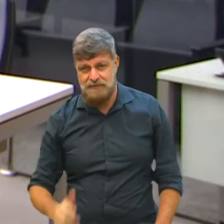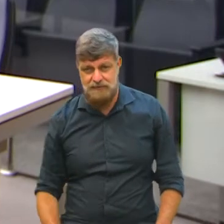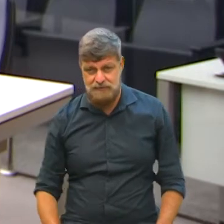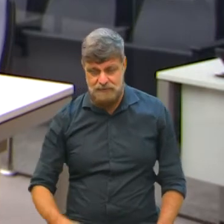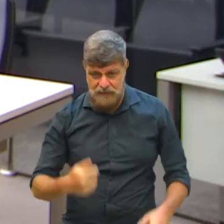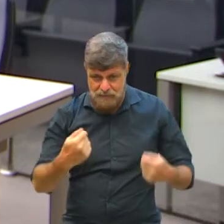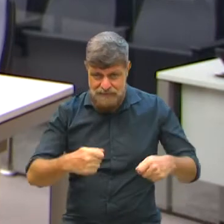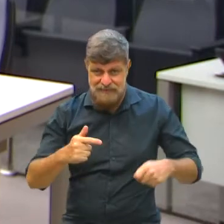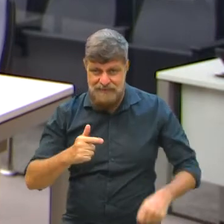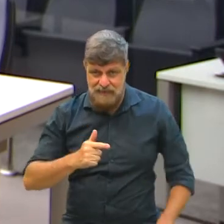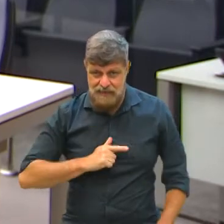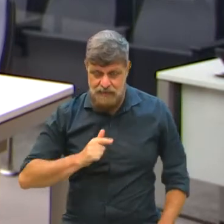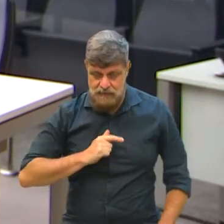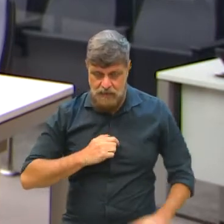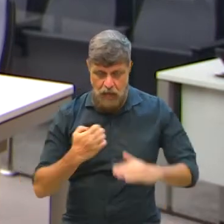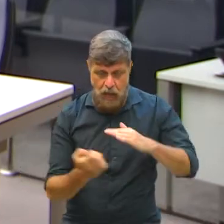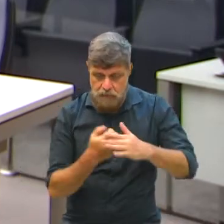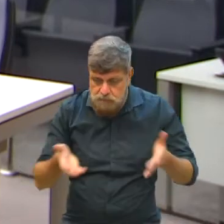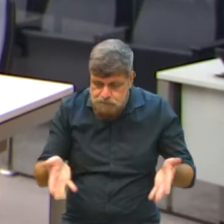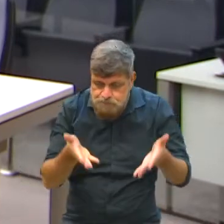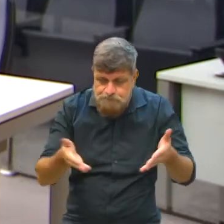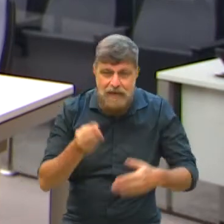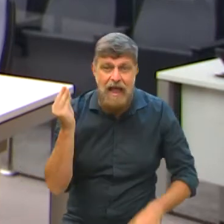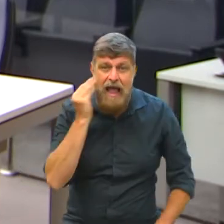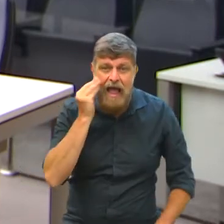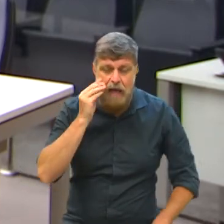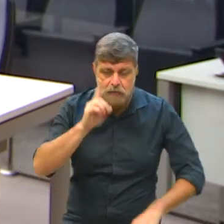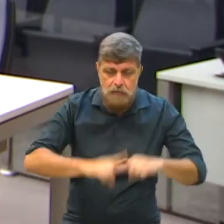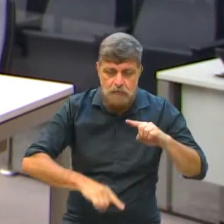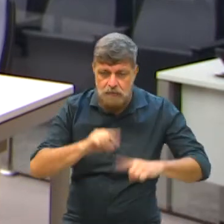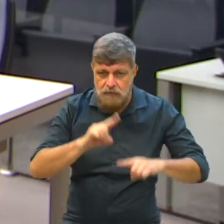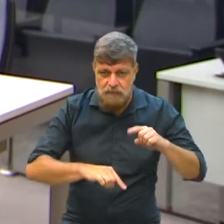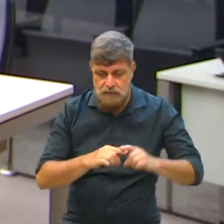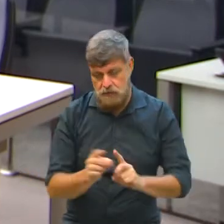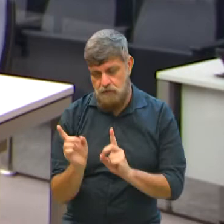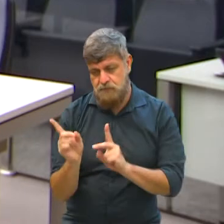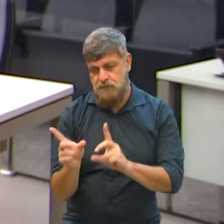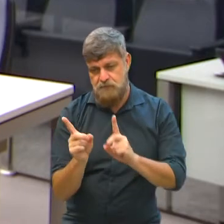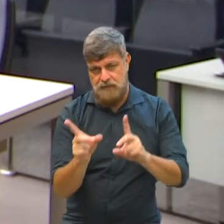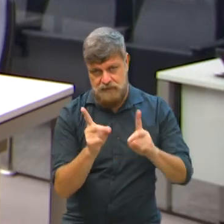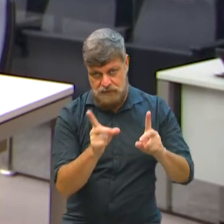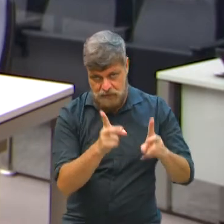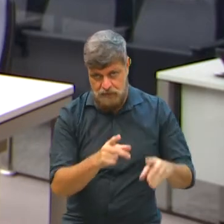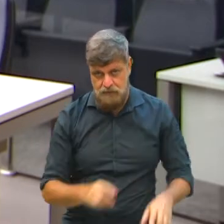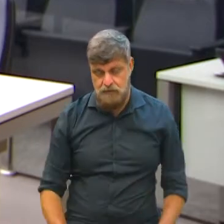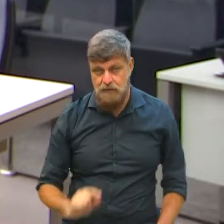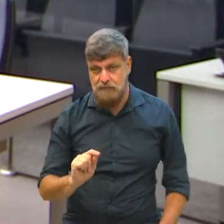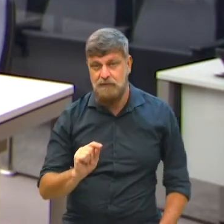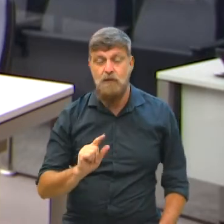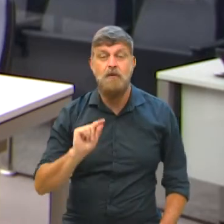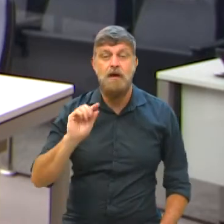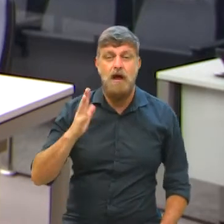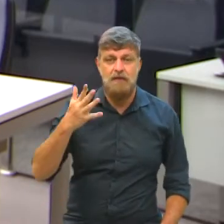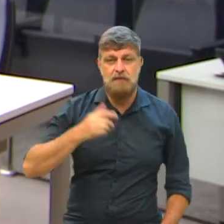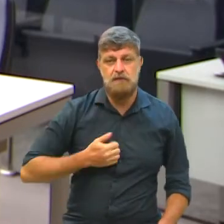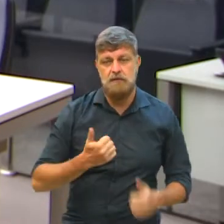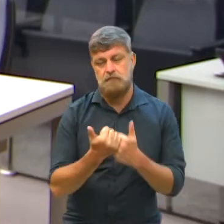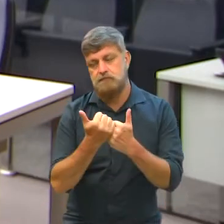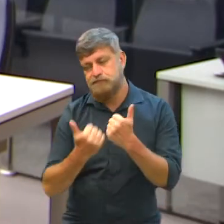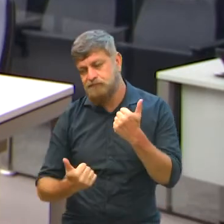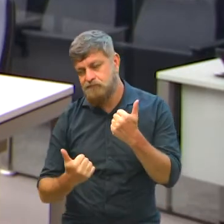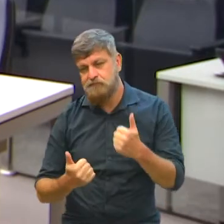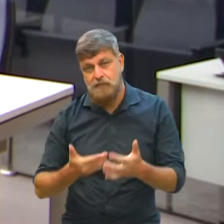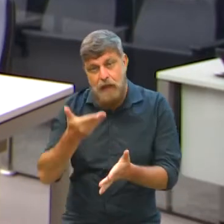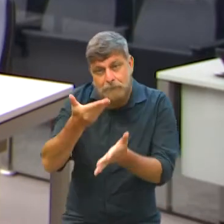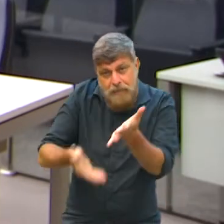se não houver essa condição para uma empresa testar rapidamente seus produtos e colocar ela no mercado acaba